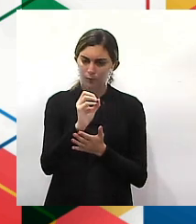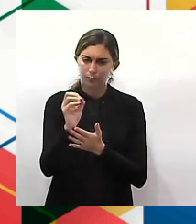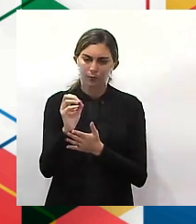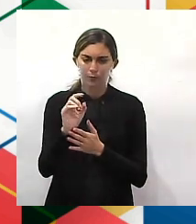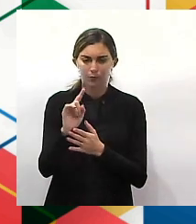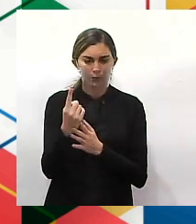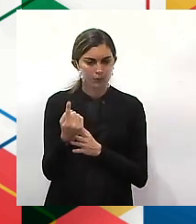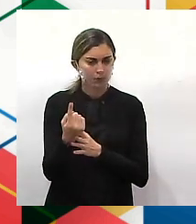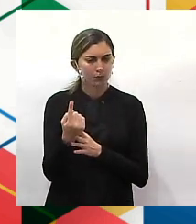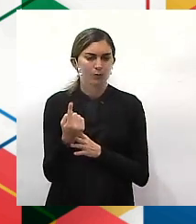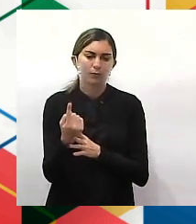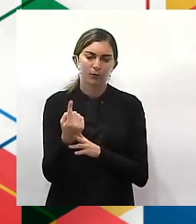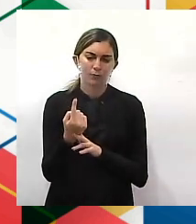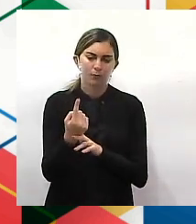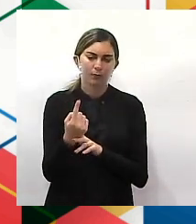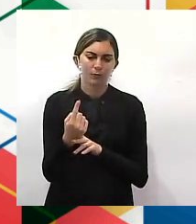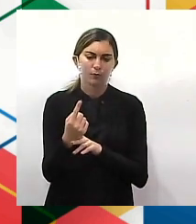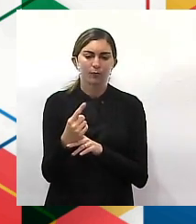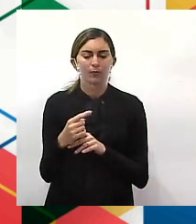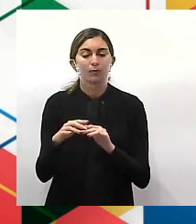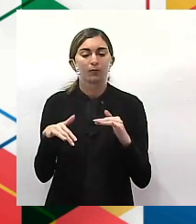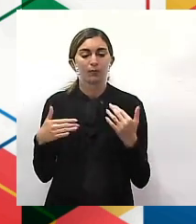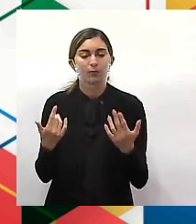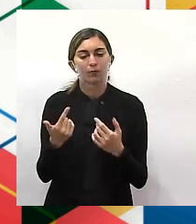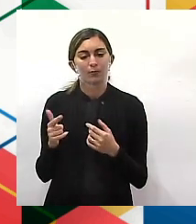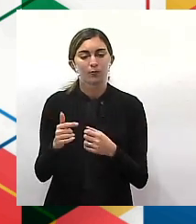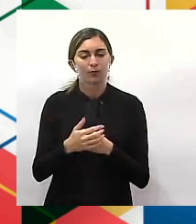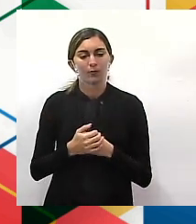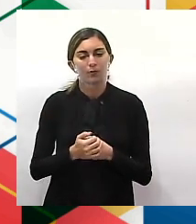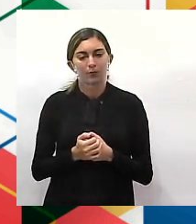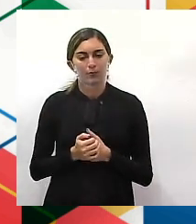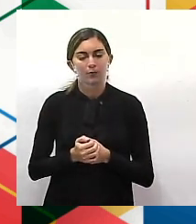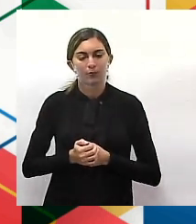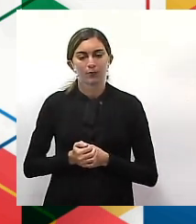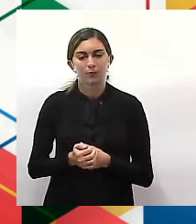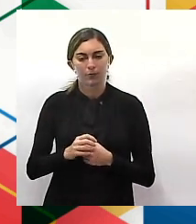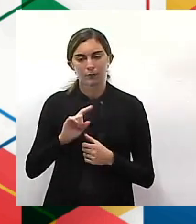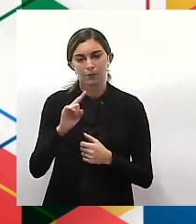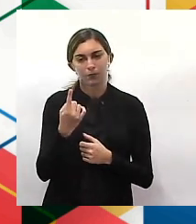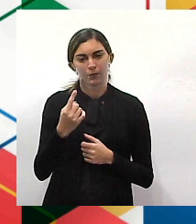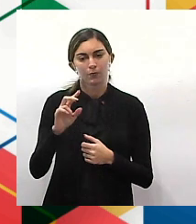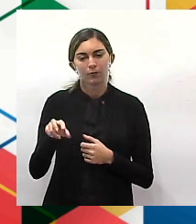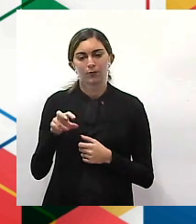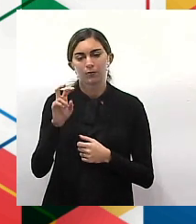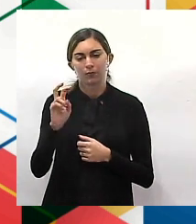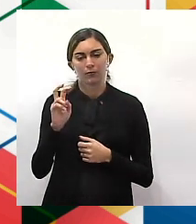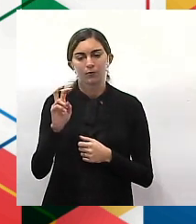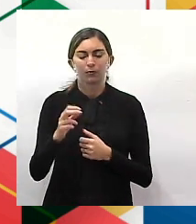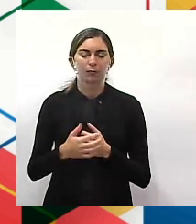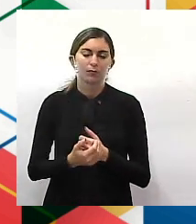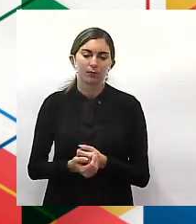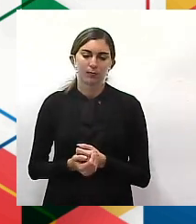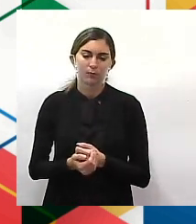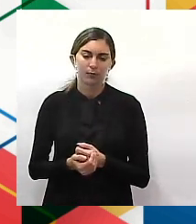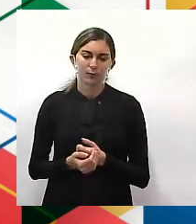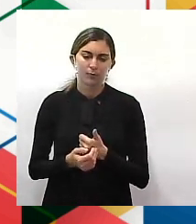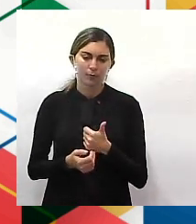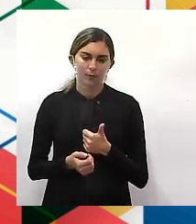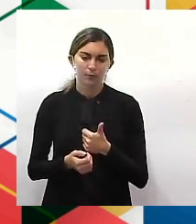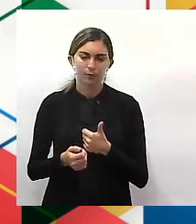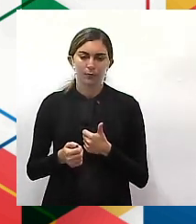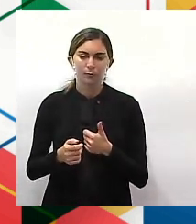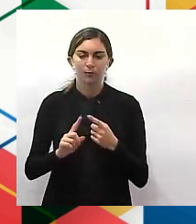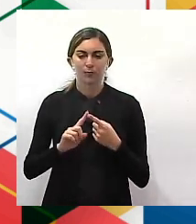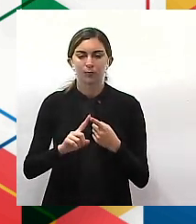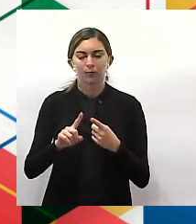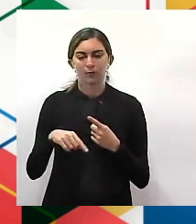Um dos pontos está aqui. Qual é o outro ponto? 1, 5. 1, primeiro é x, depois é